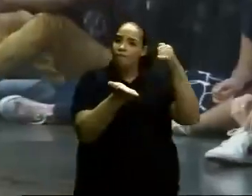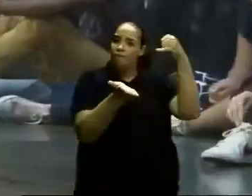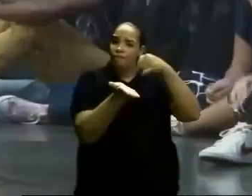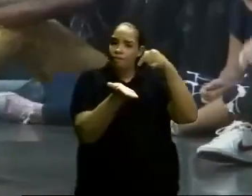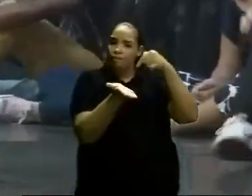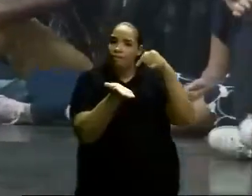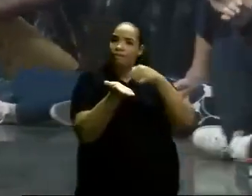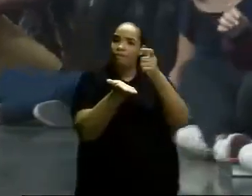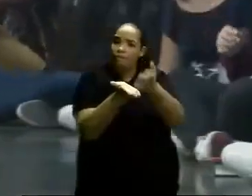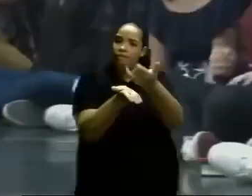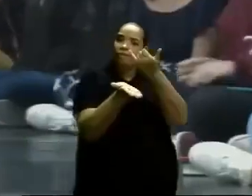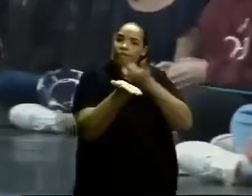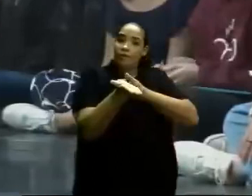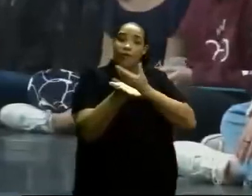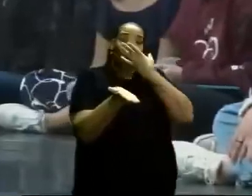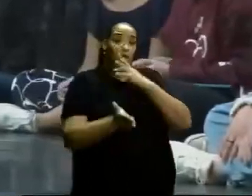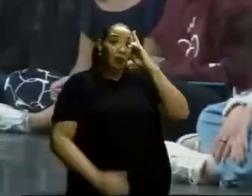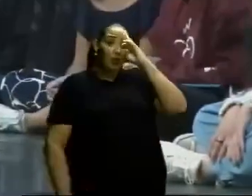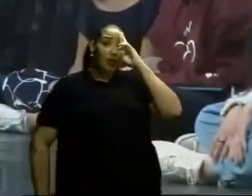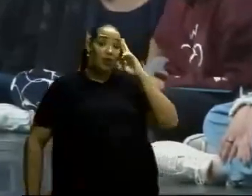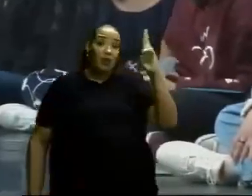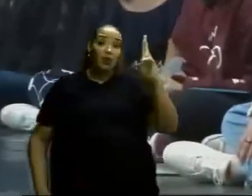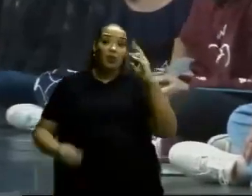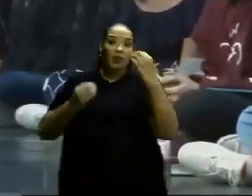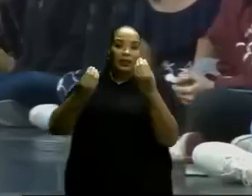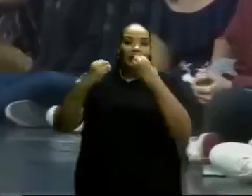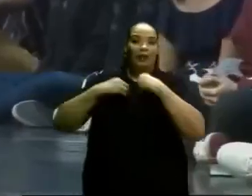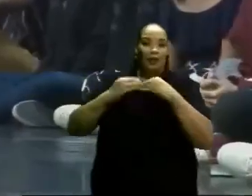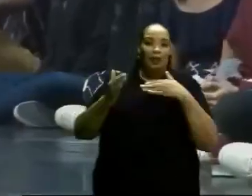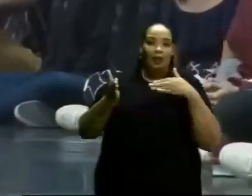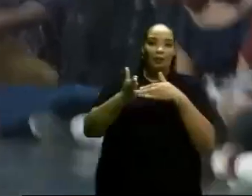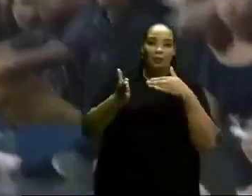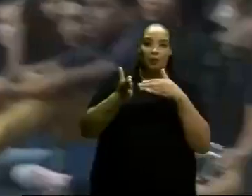palavra, o Senhor, obrigada, impõe limites.